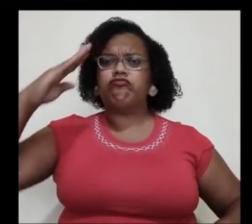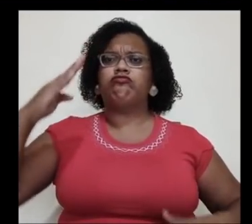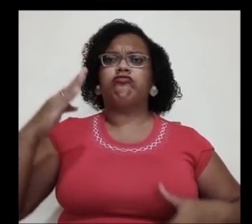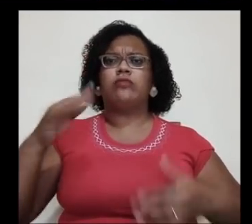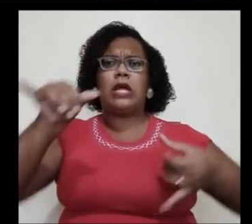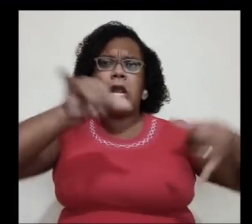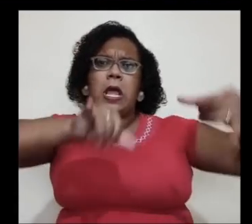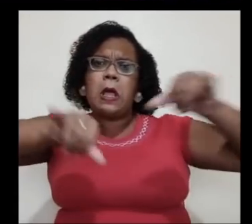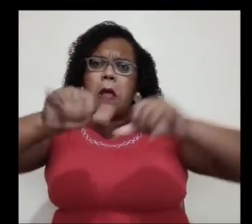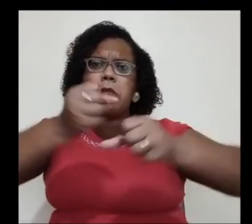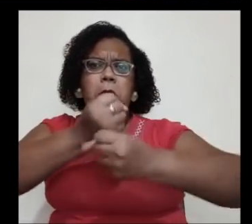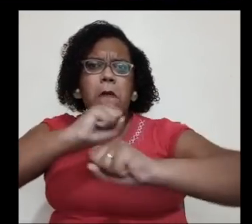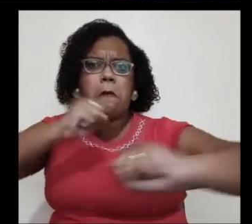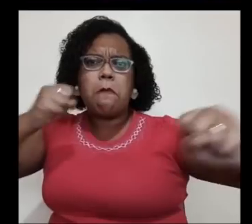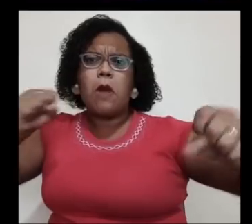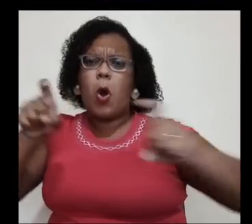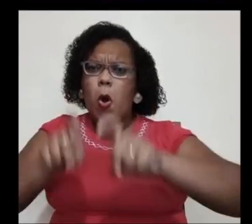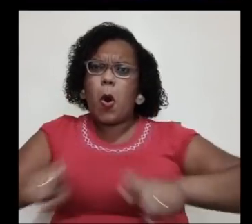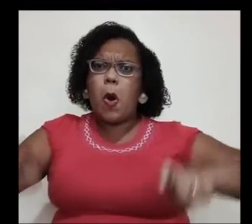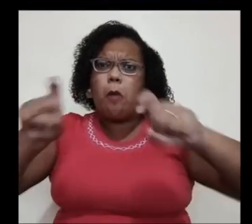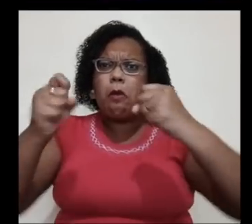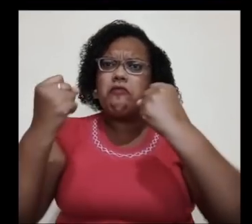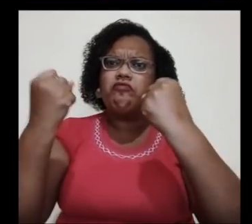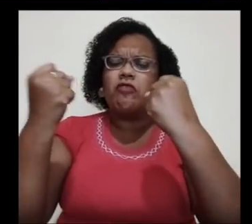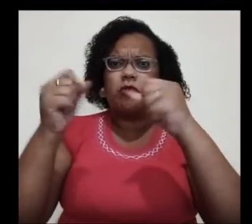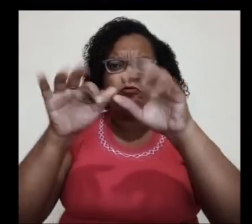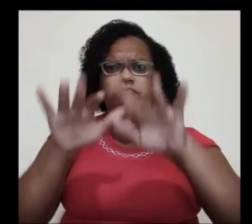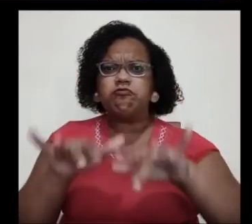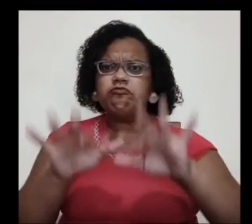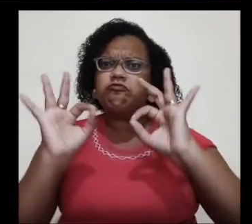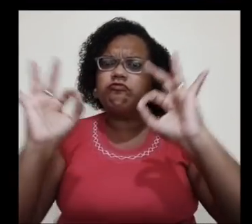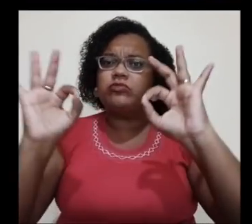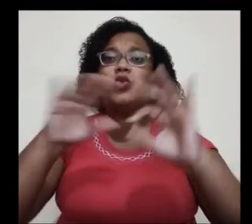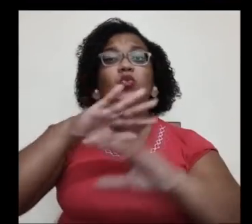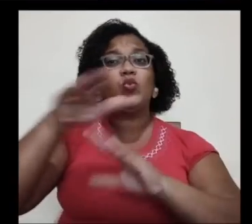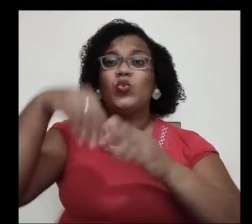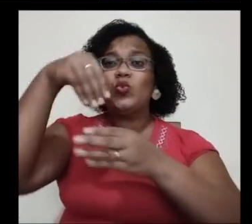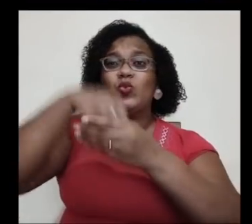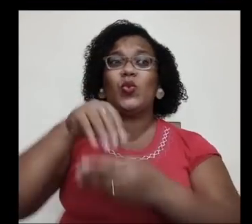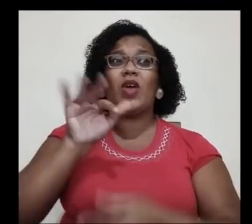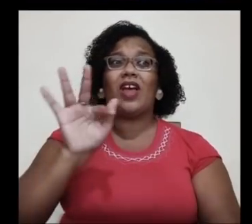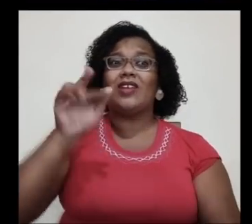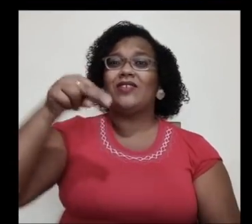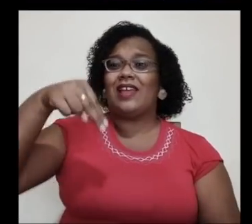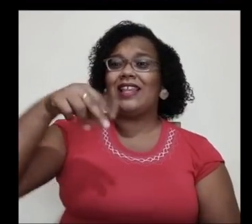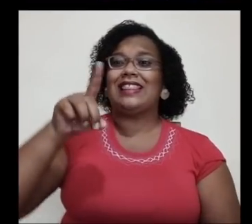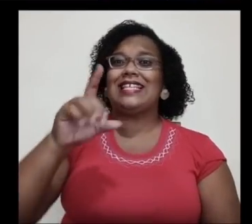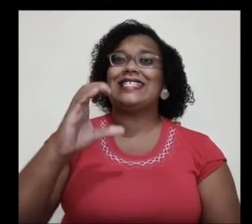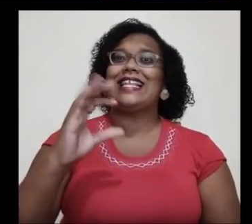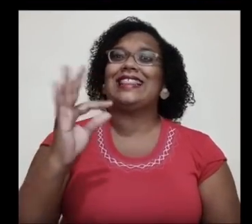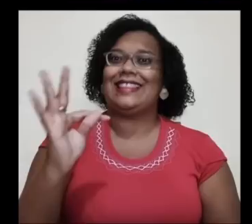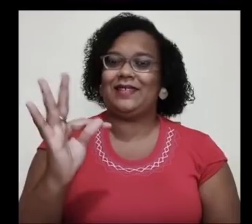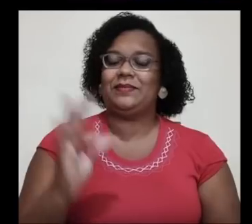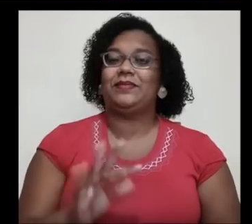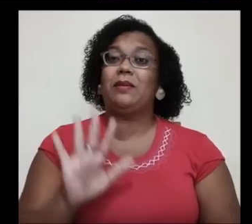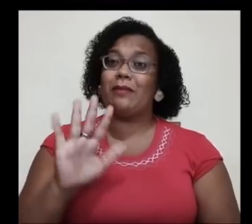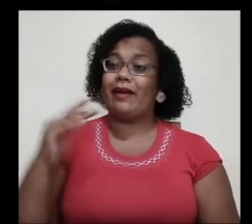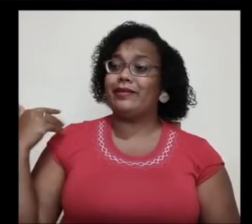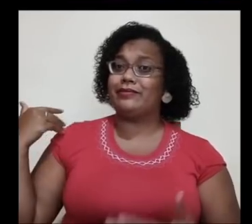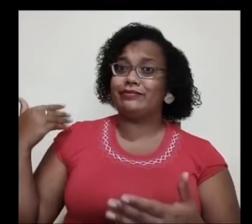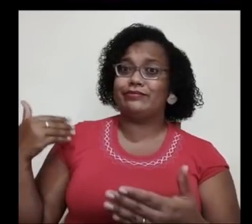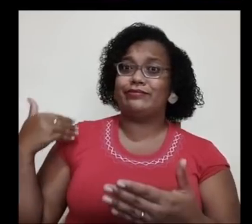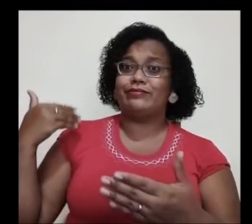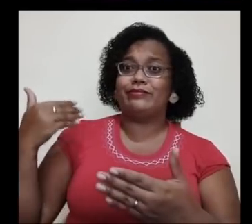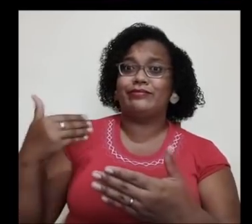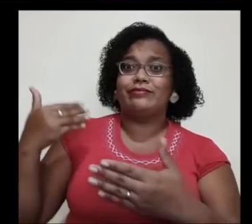nos últimos anos, esses recursos têm sido contingenciados em grande parte. Para o ano que vem, pelo projeto de lei que está no Congresso